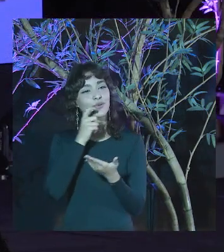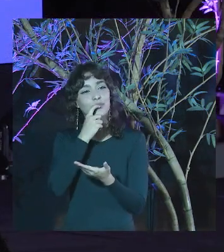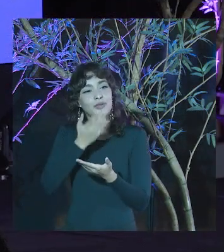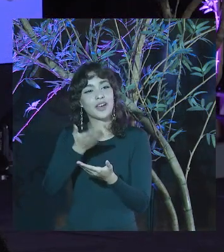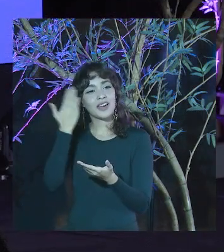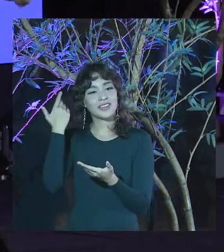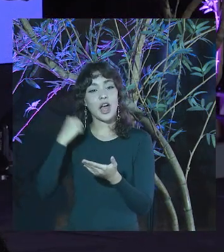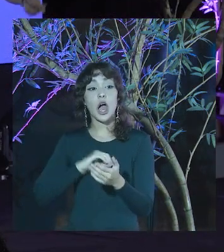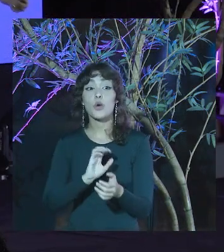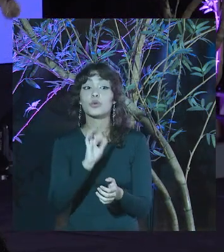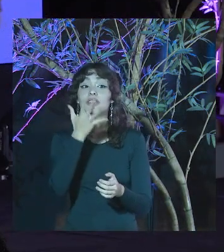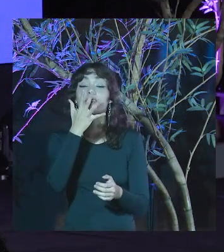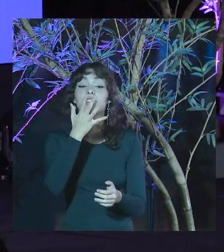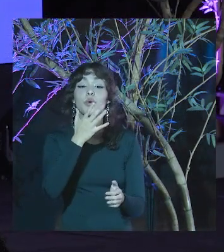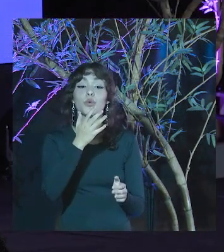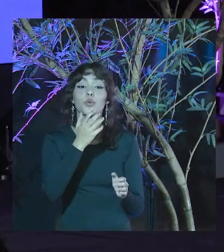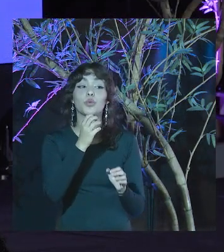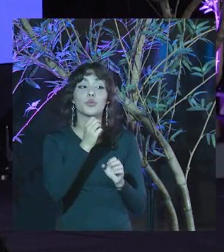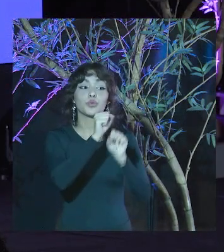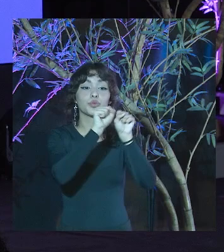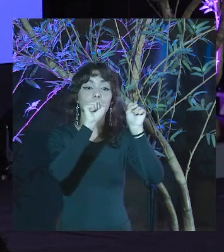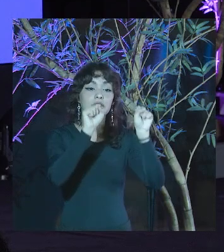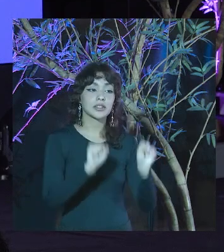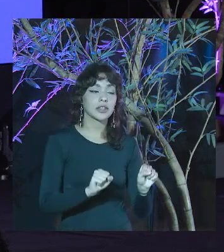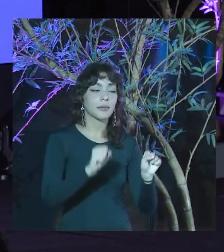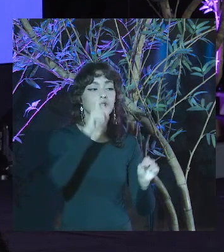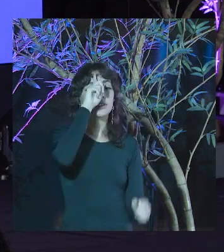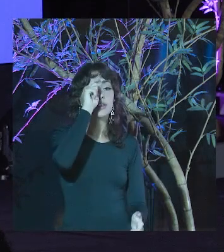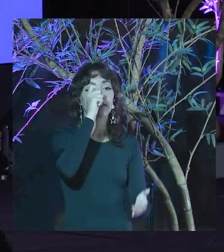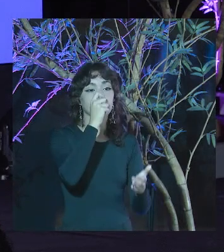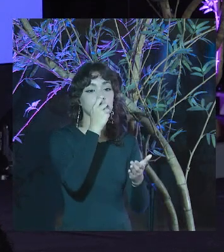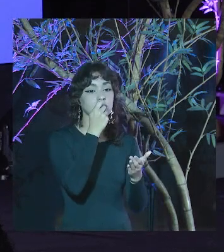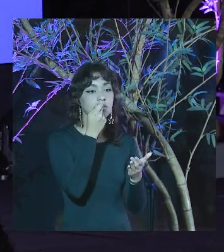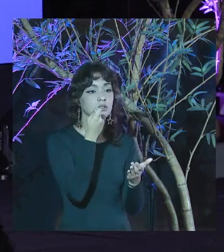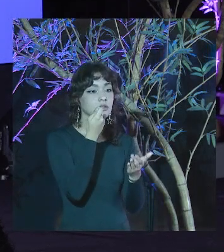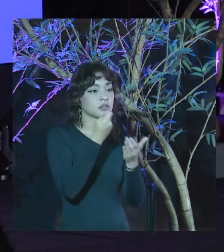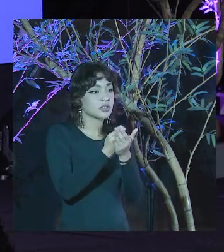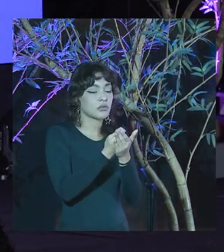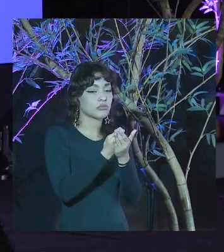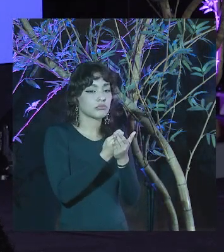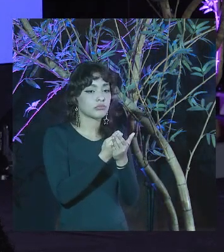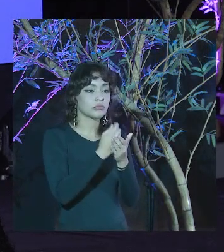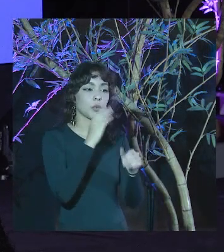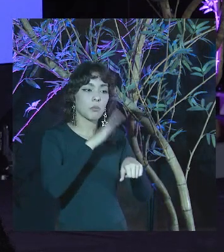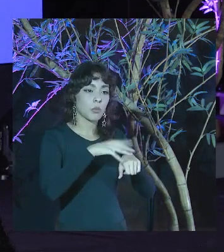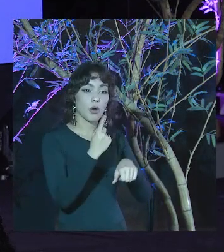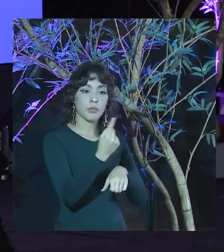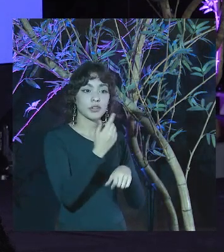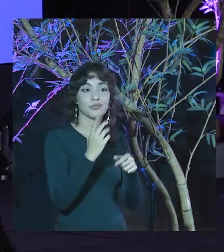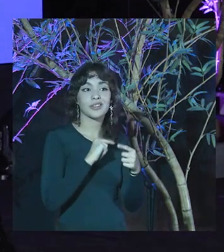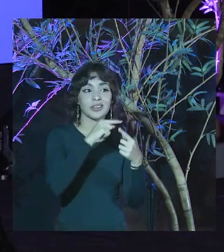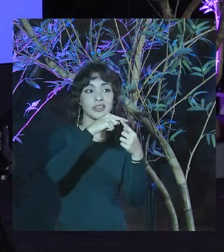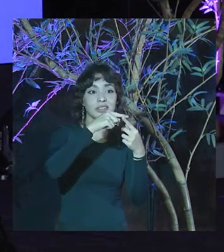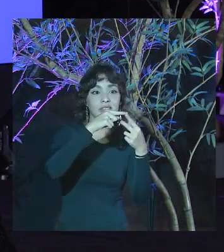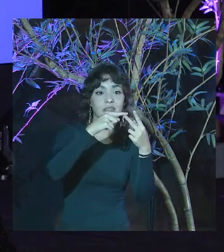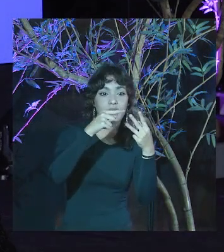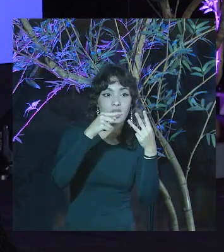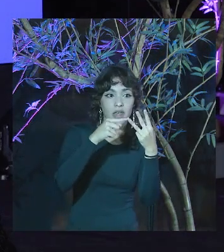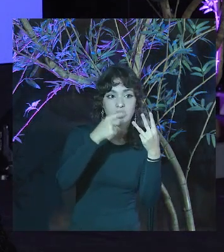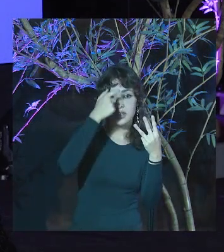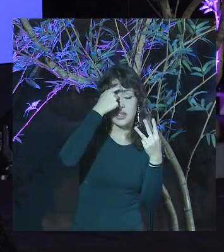surgiu o sistema de tomada de decisão automática. Então, a gente tem 3 tipos de inteligência convivendo simultaneamente dentro de